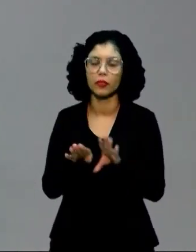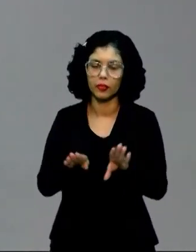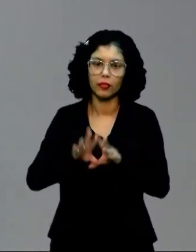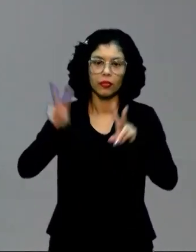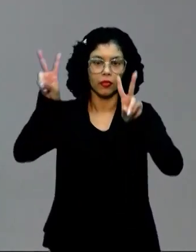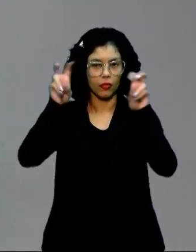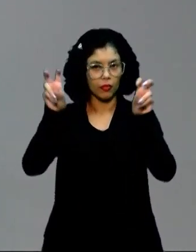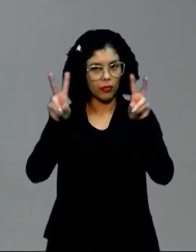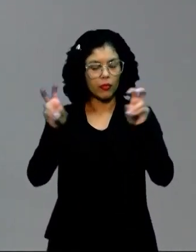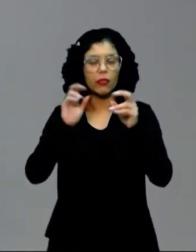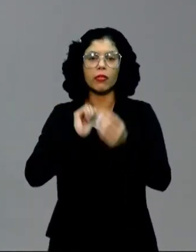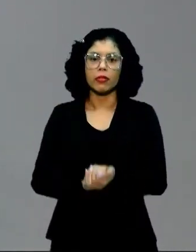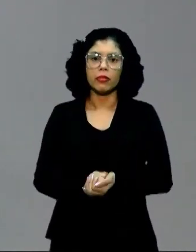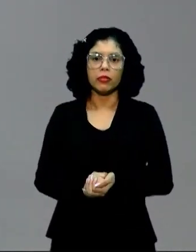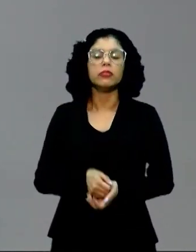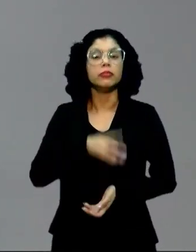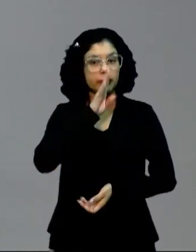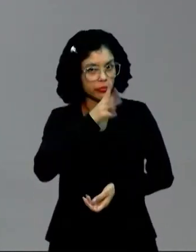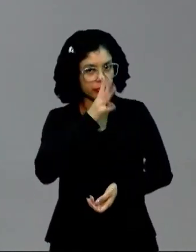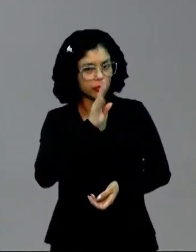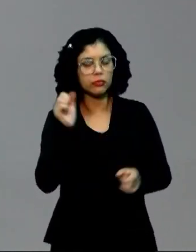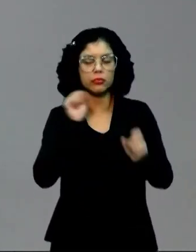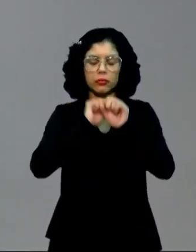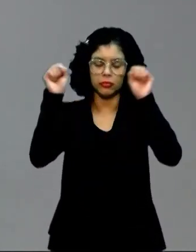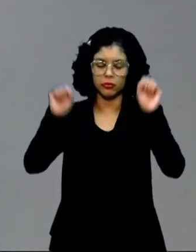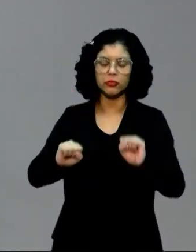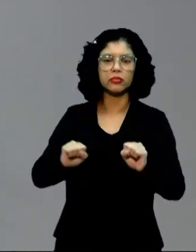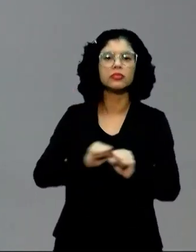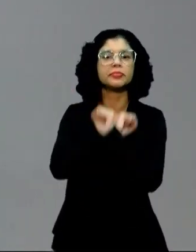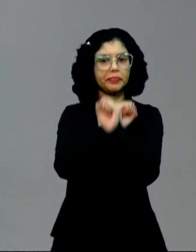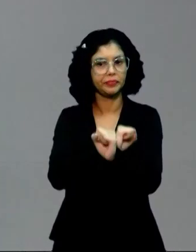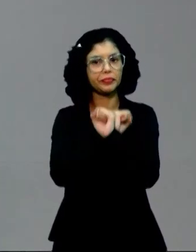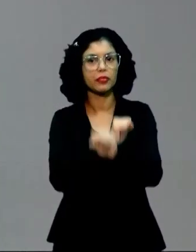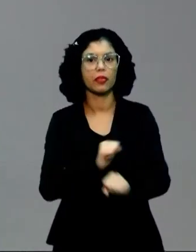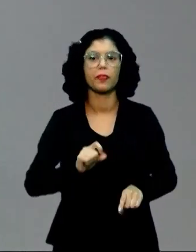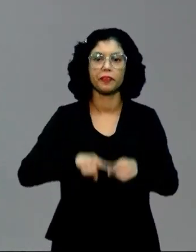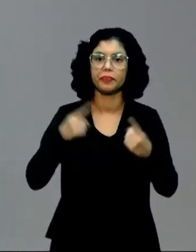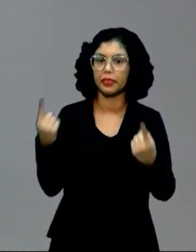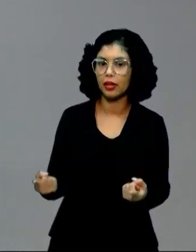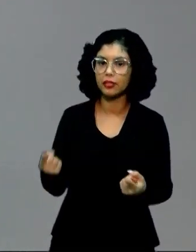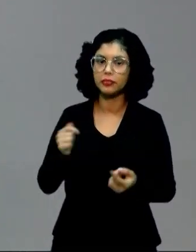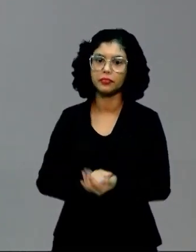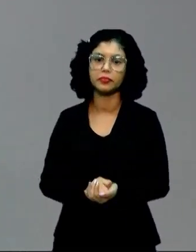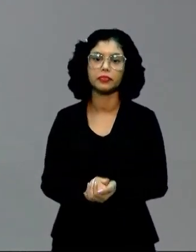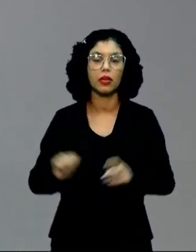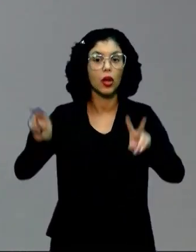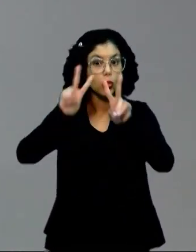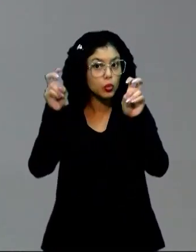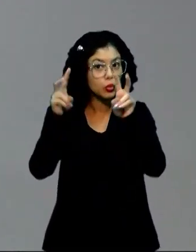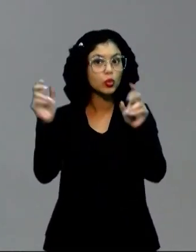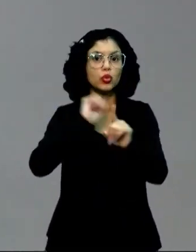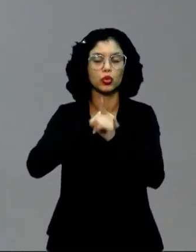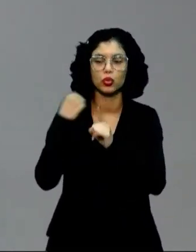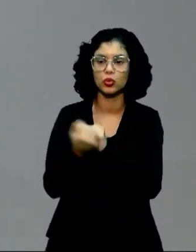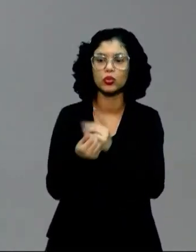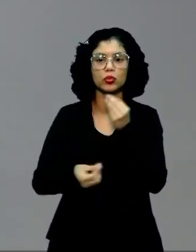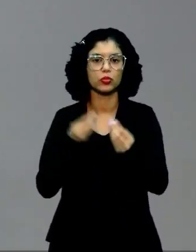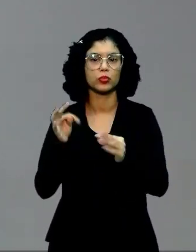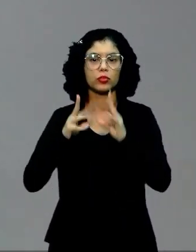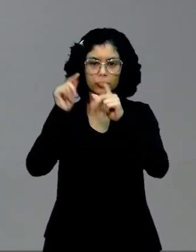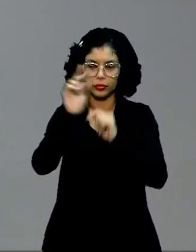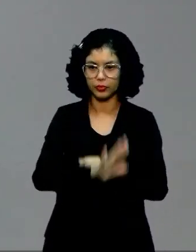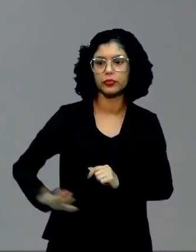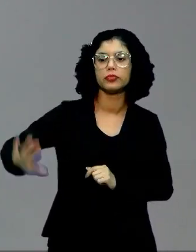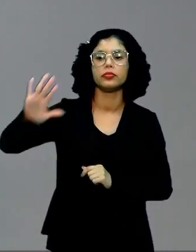também é uma crítica a esse sistema escravocrata. No entanto, ele aborda a sociedade como um todo,